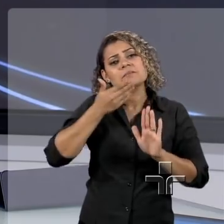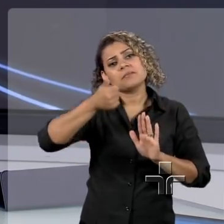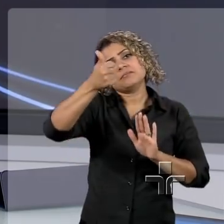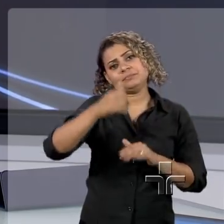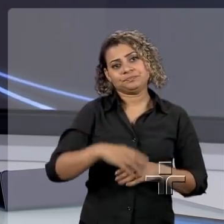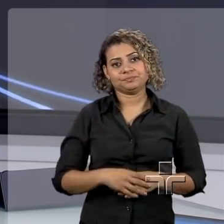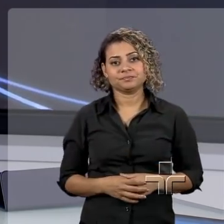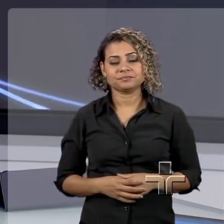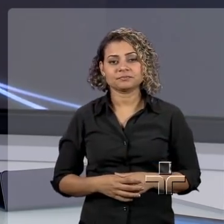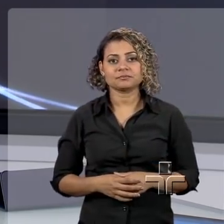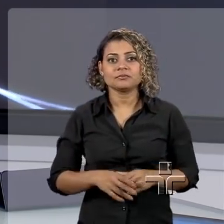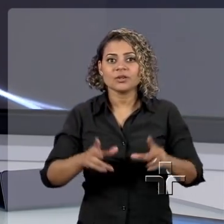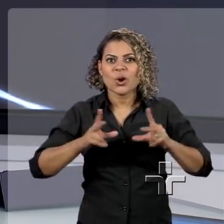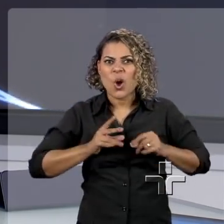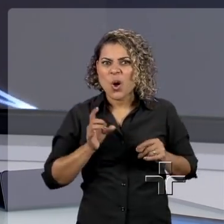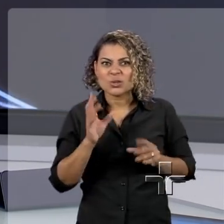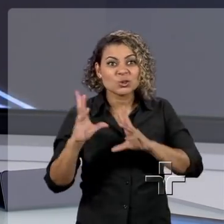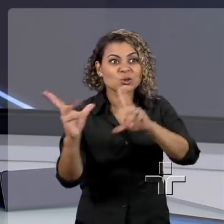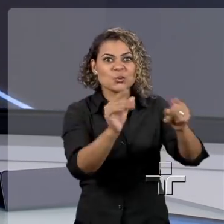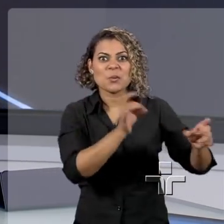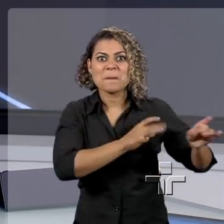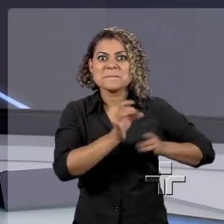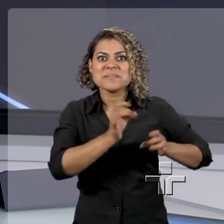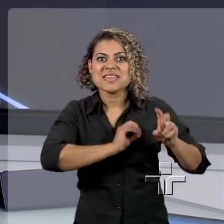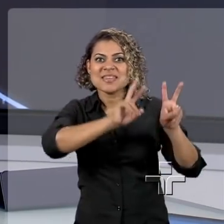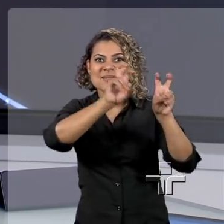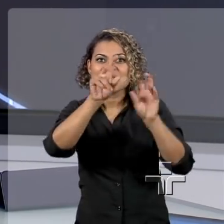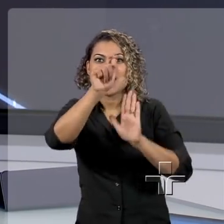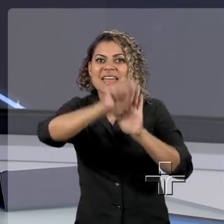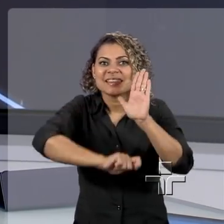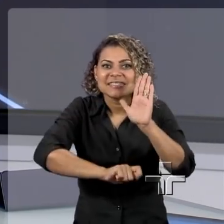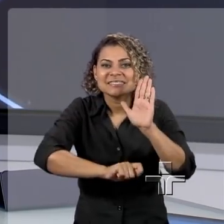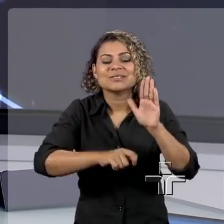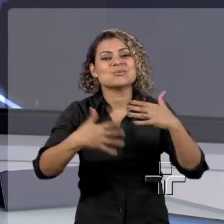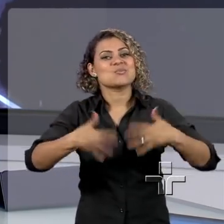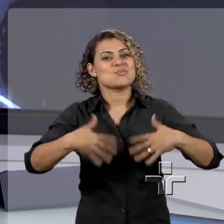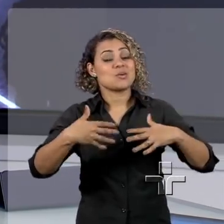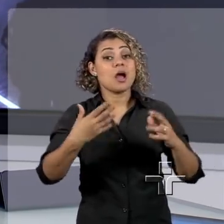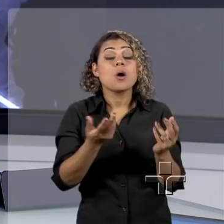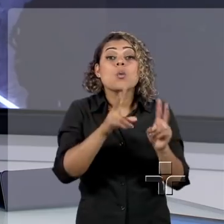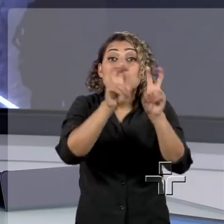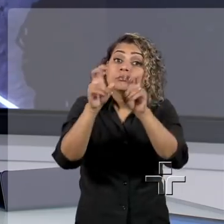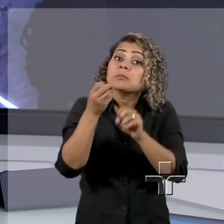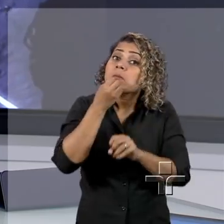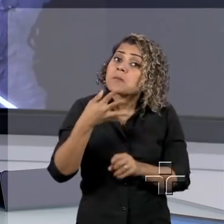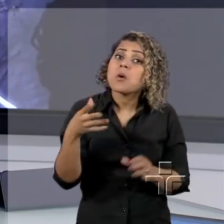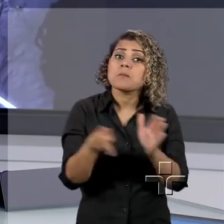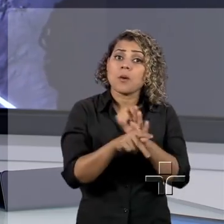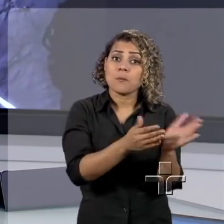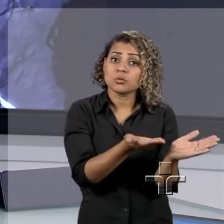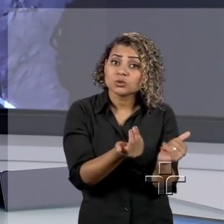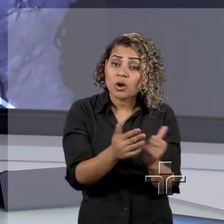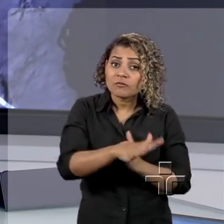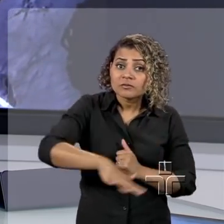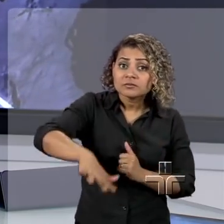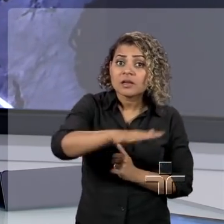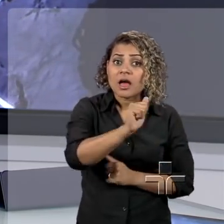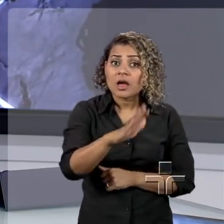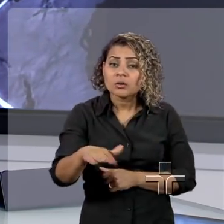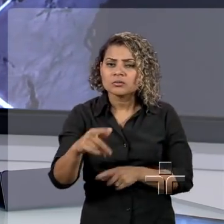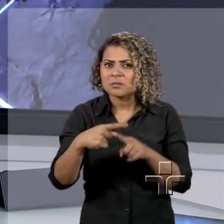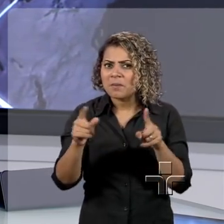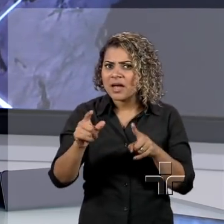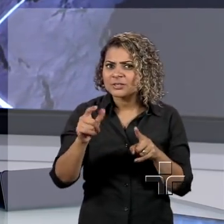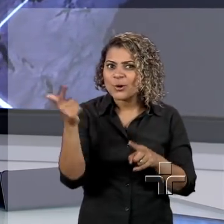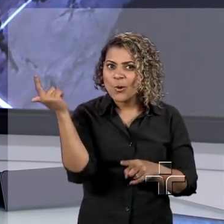tão temida redação, né, trouxe um tema muitíssimo atual para os alunos, mas até ir muito bem numa redação,